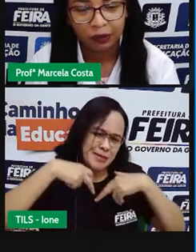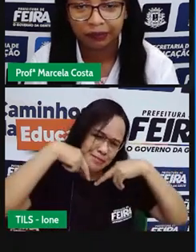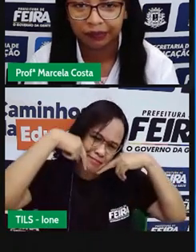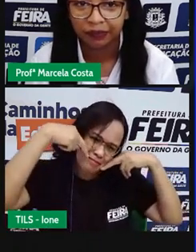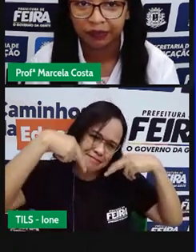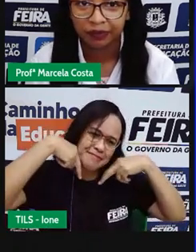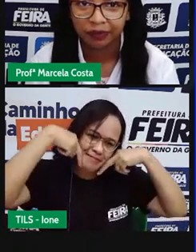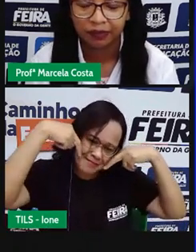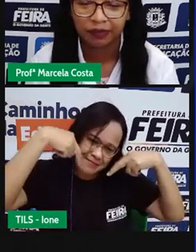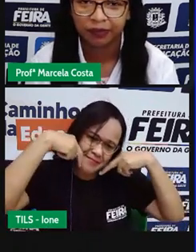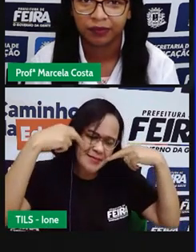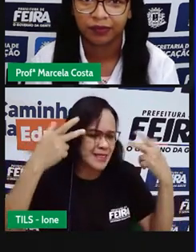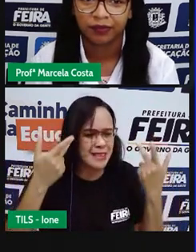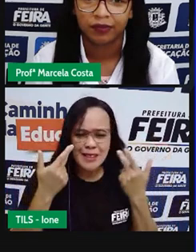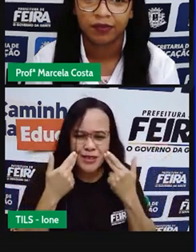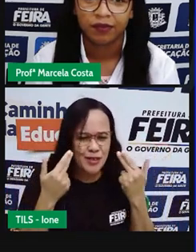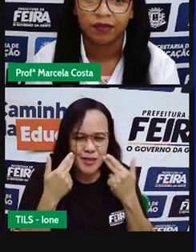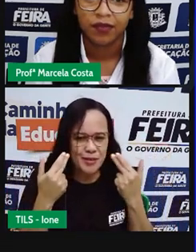Tudo bem ser tímido.